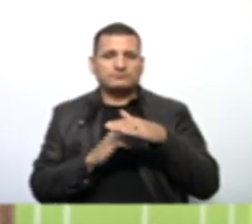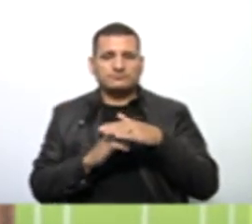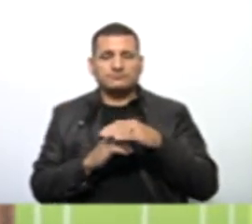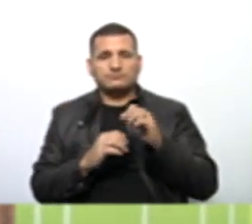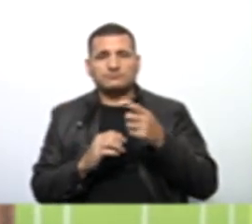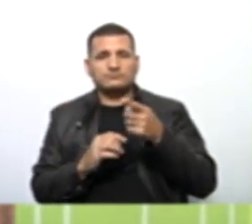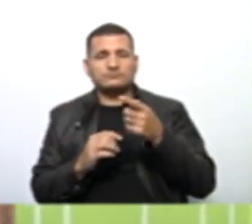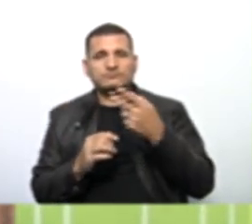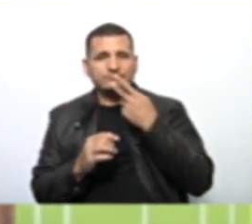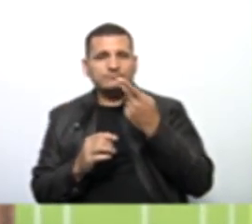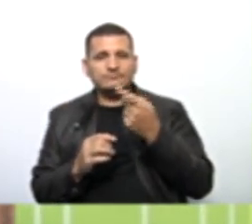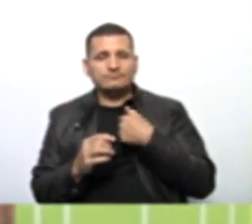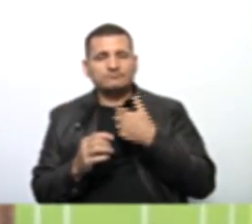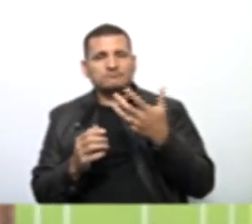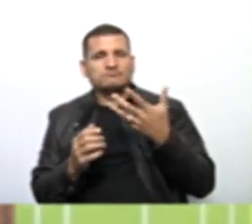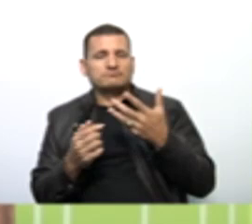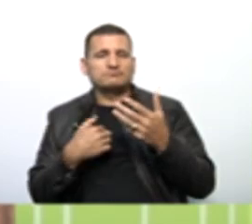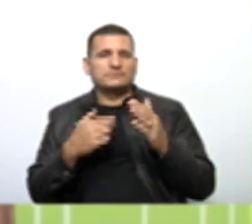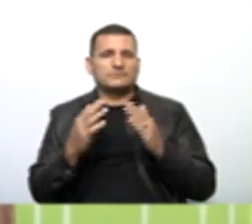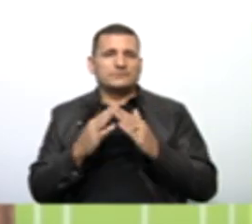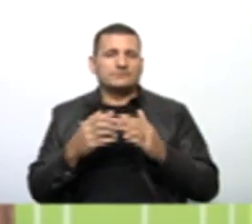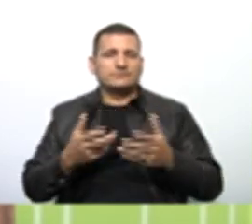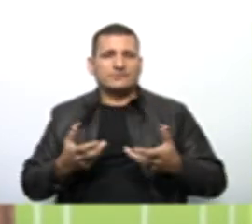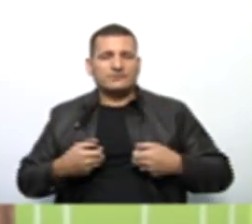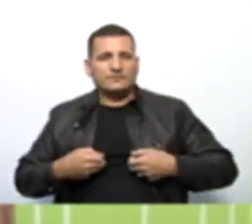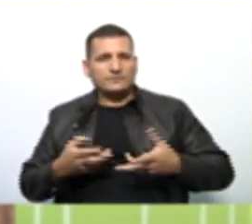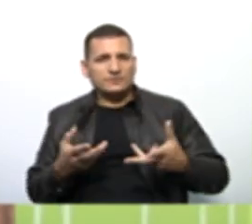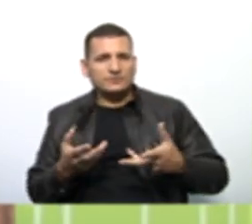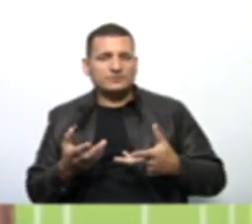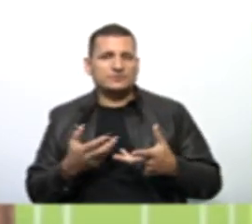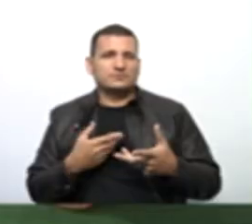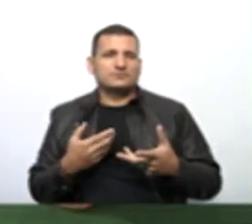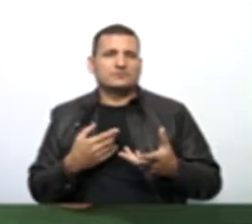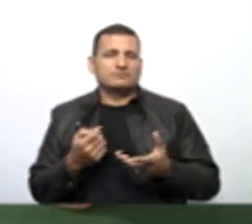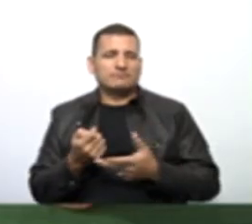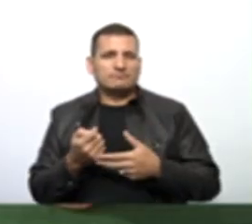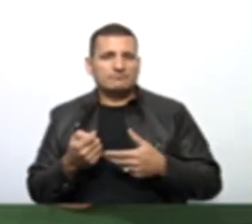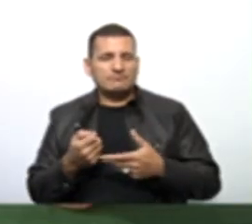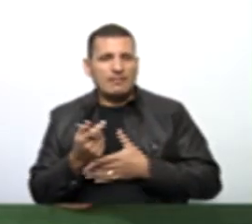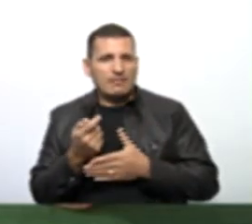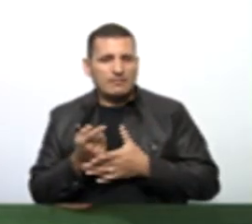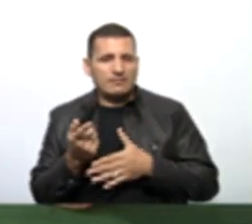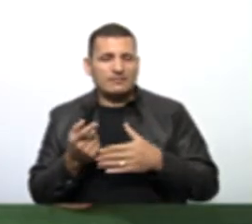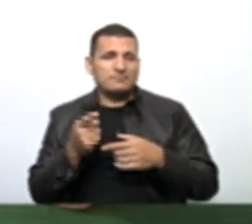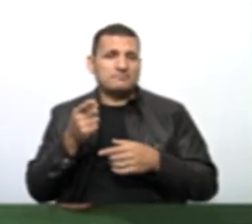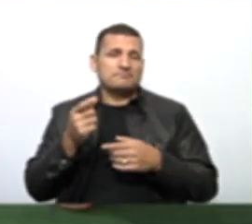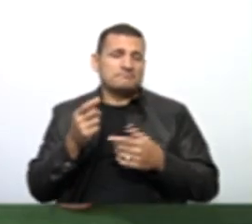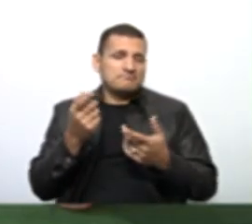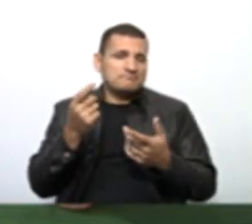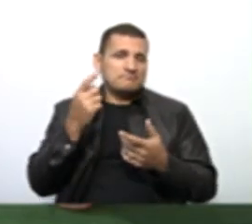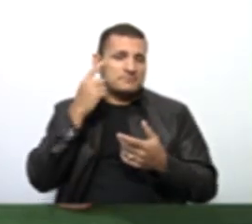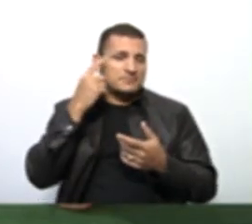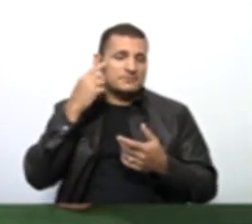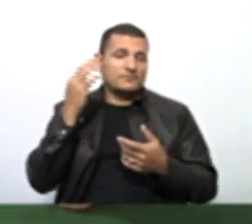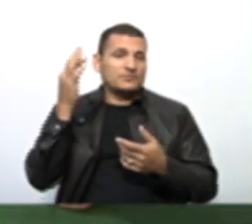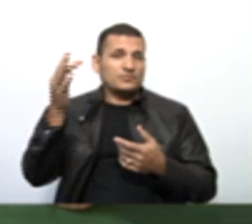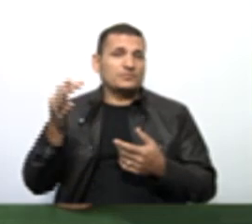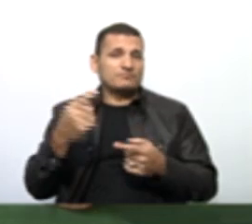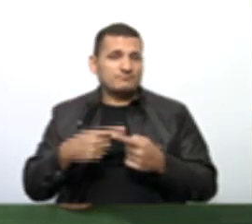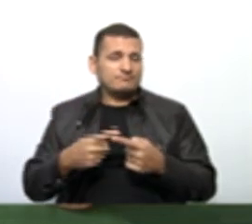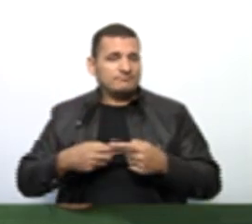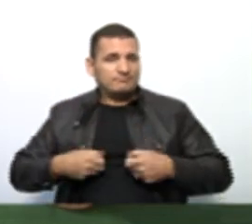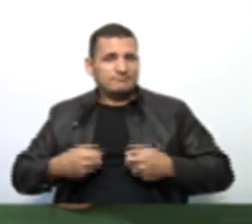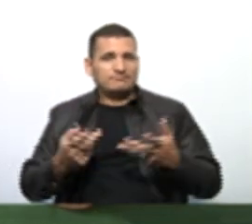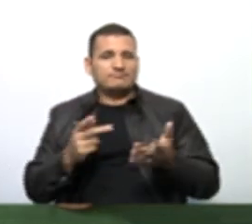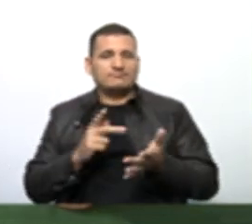quero deixar minha casa eu quero investir quero gastar quero montar a espera espera no cenário futuro né e vai porque gasta né